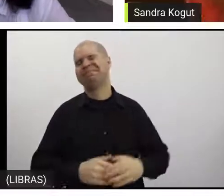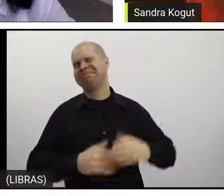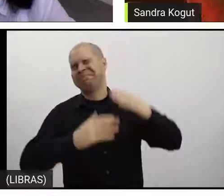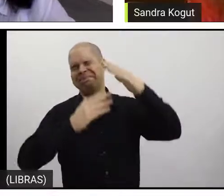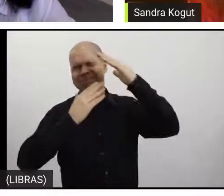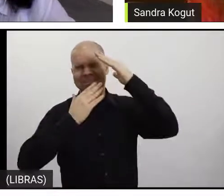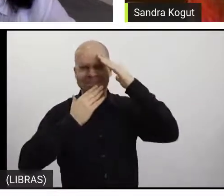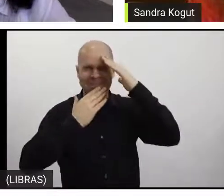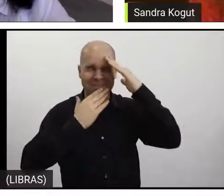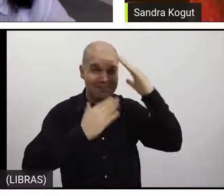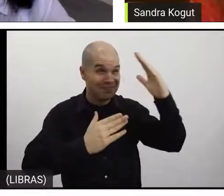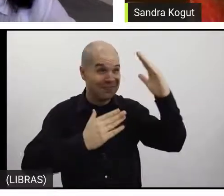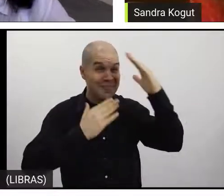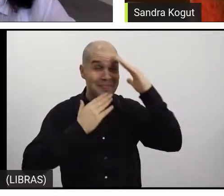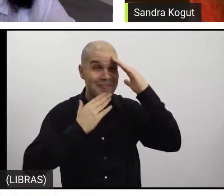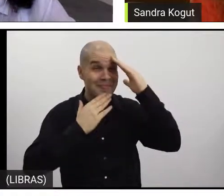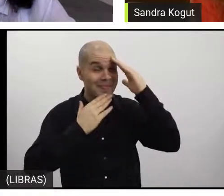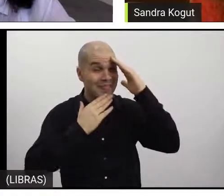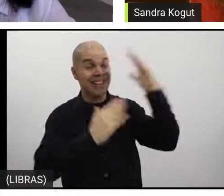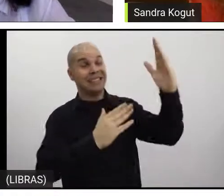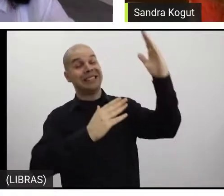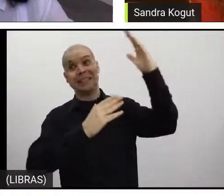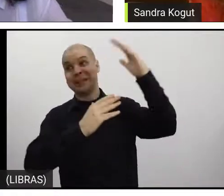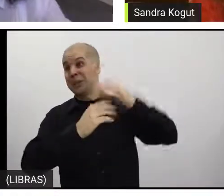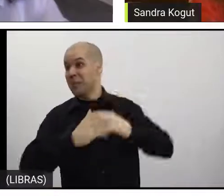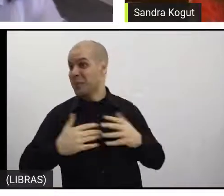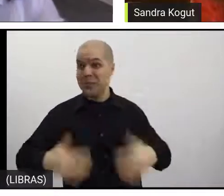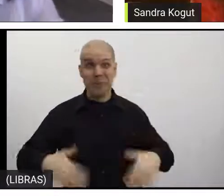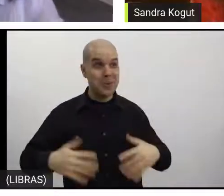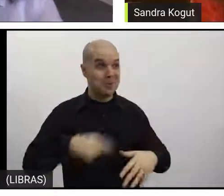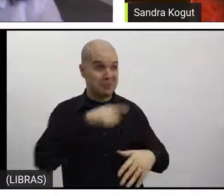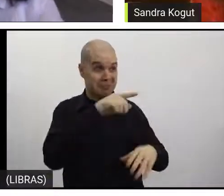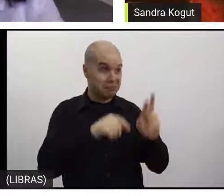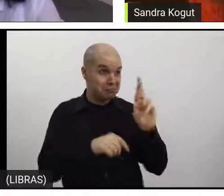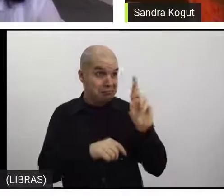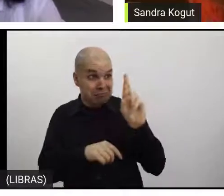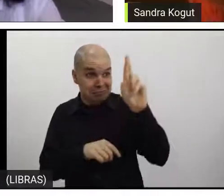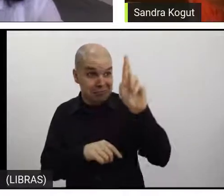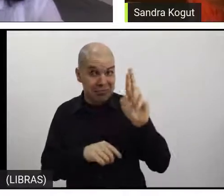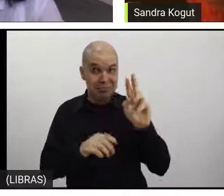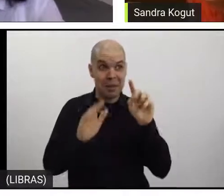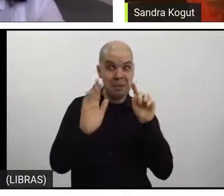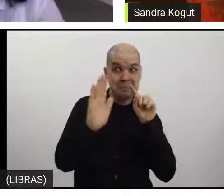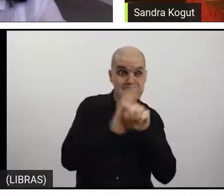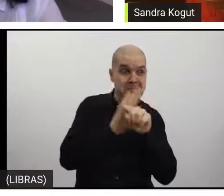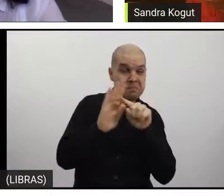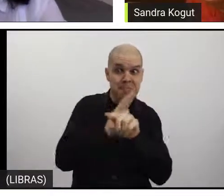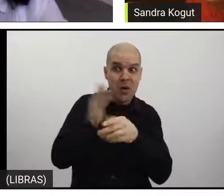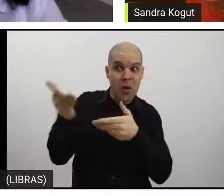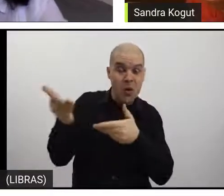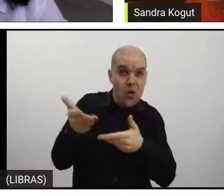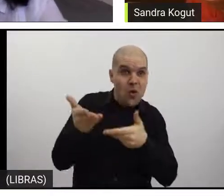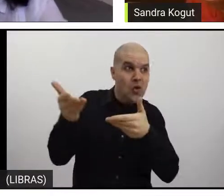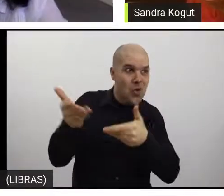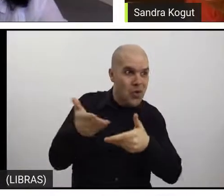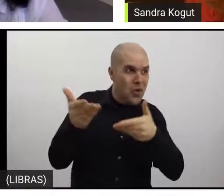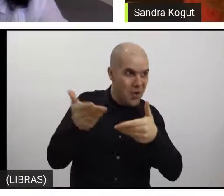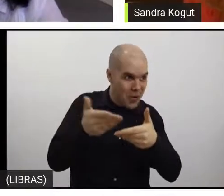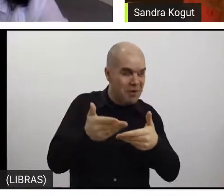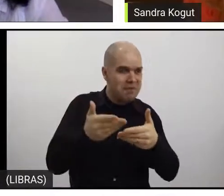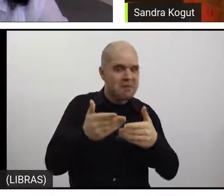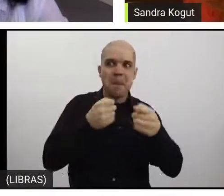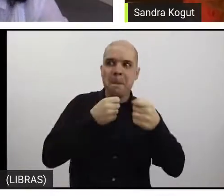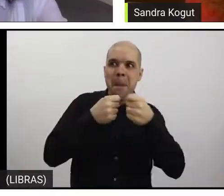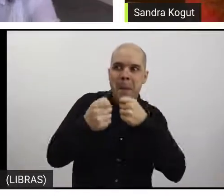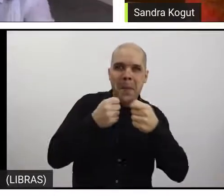você está fazendo essa iniciativa maravilhosa, vai ser uma série, né? muito legal e para mim